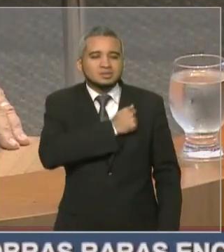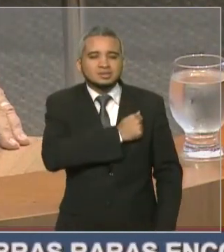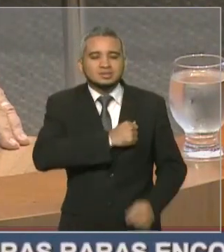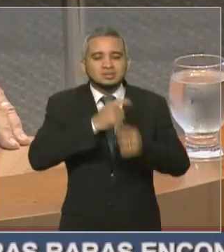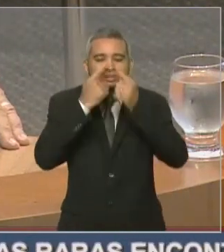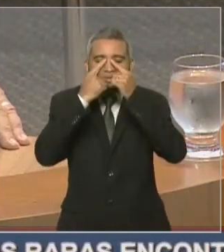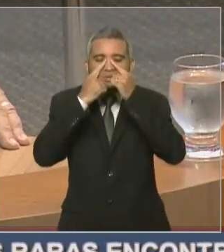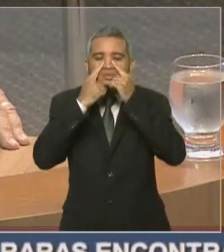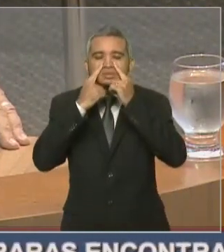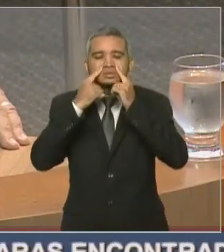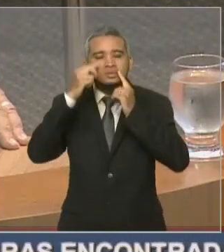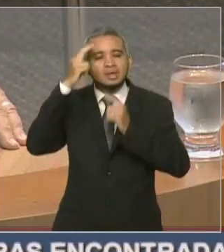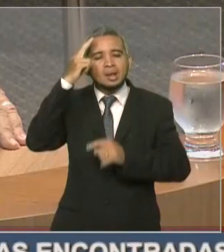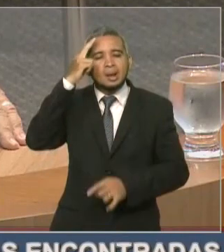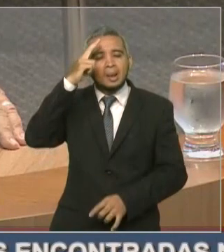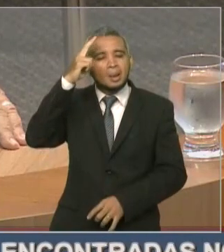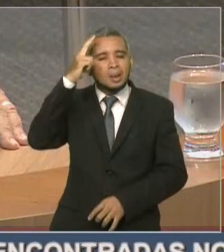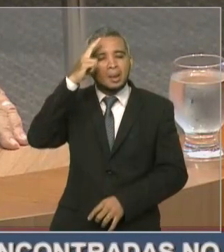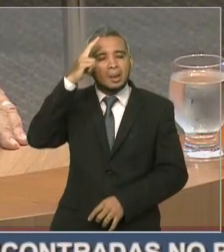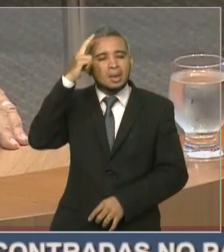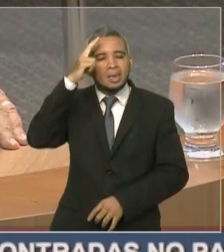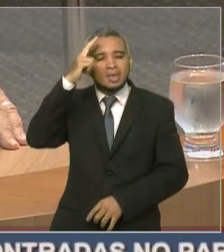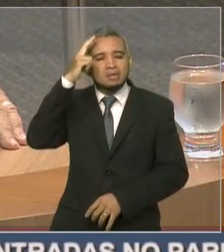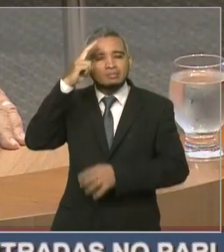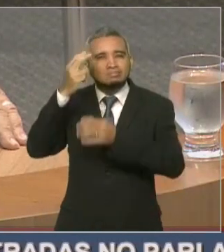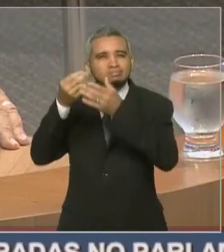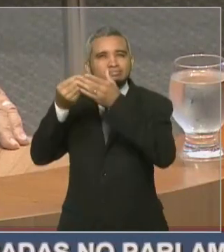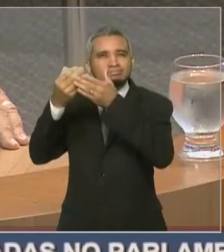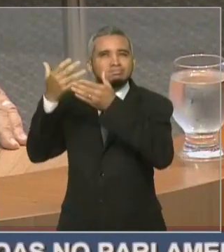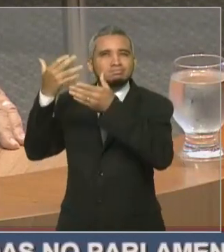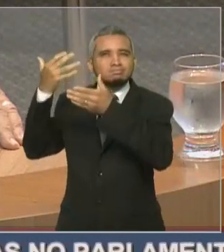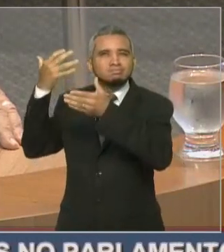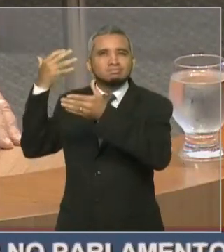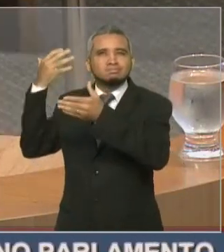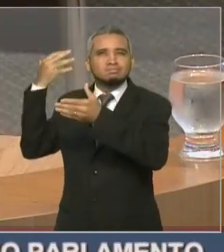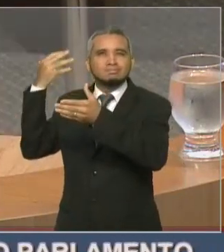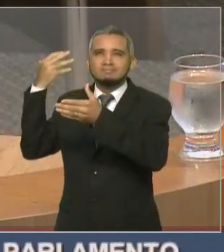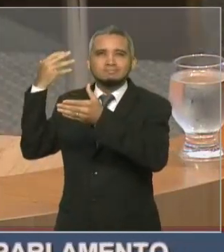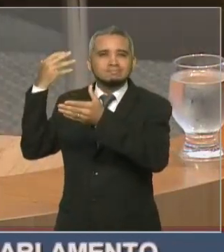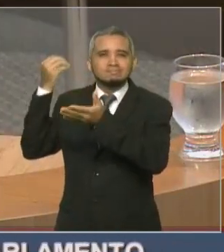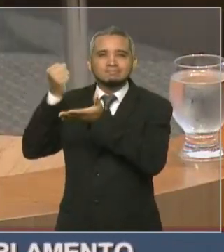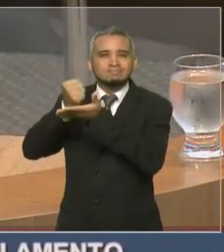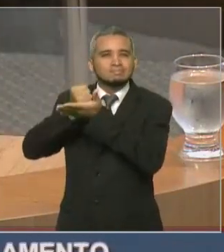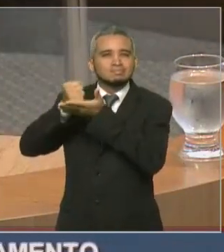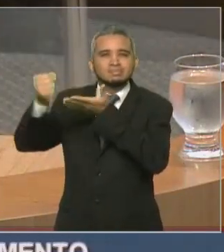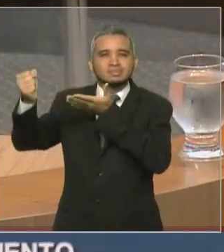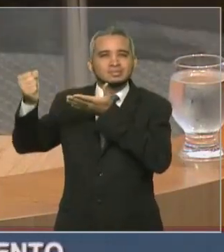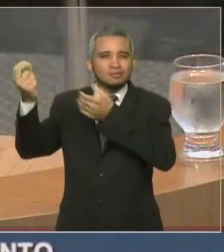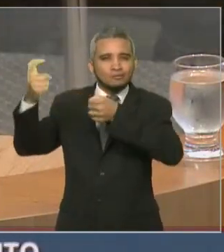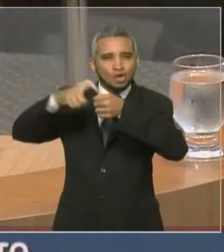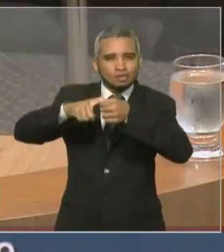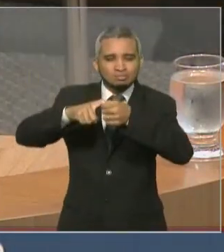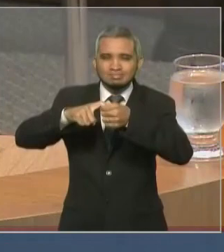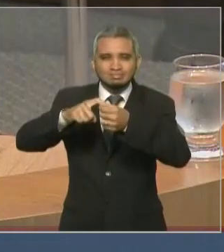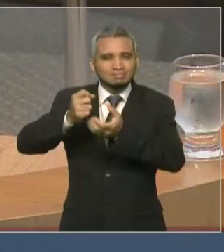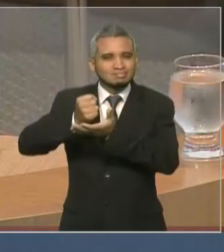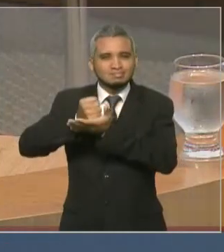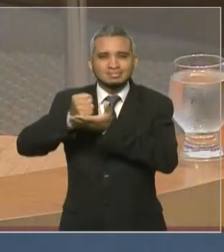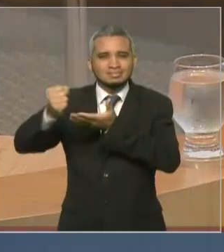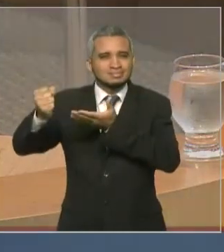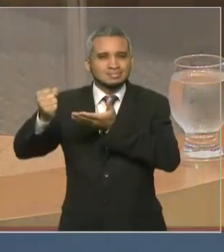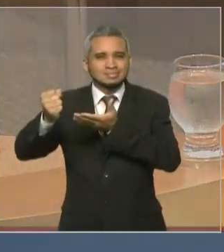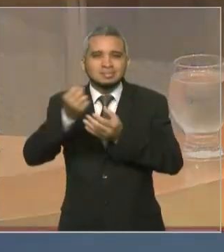tempos idos e vividos que não voltam mais. Ah, como é bom se chorar, no bom sentido